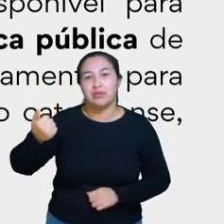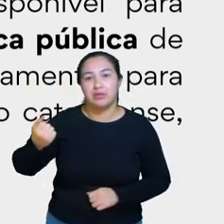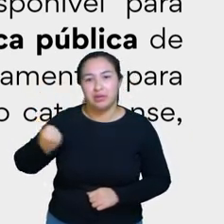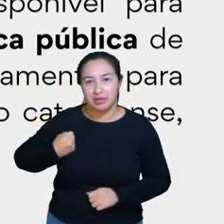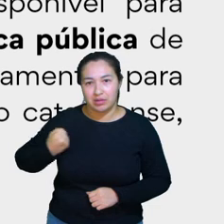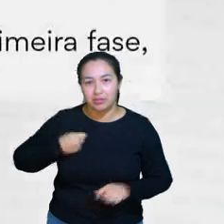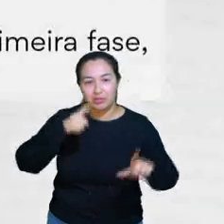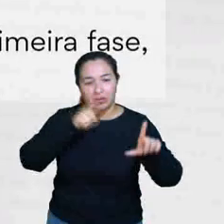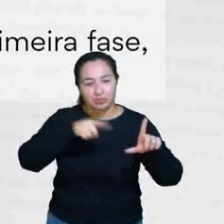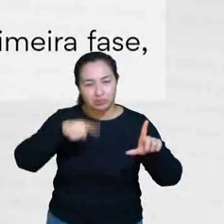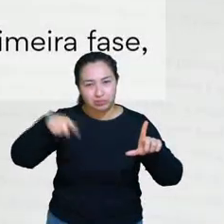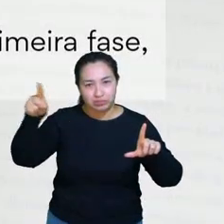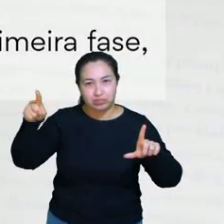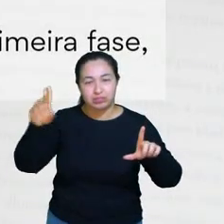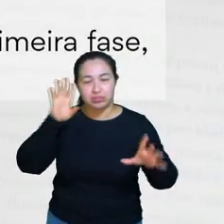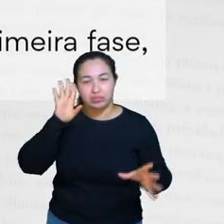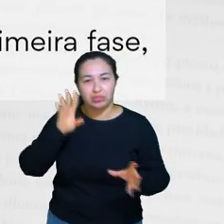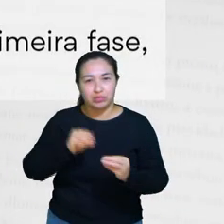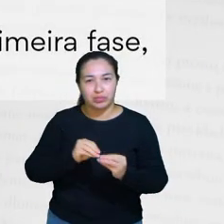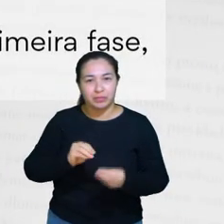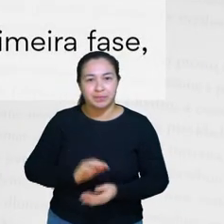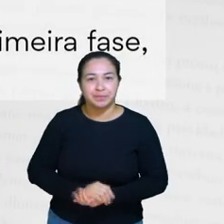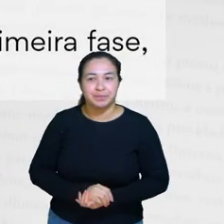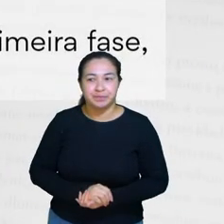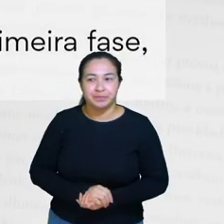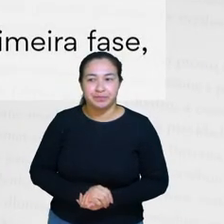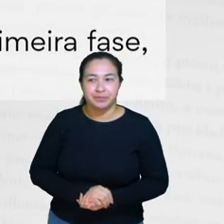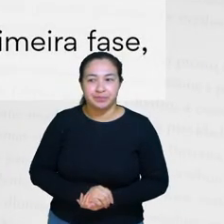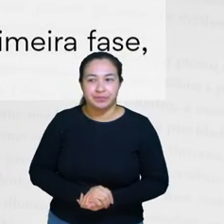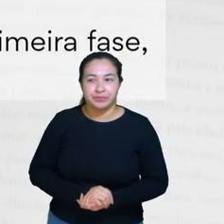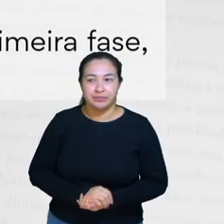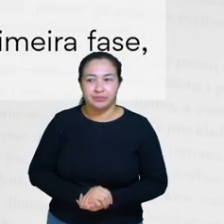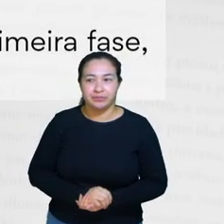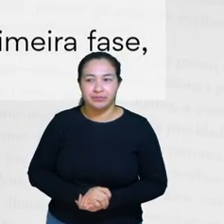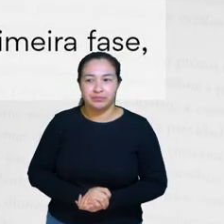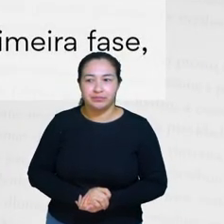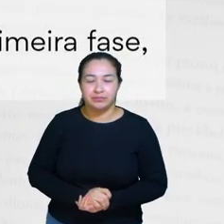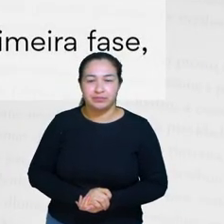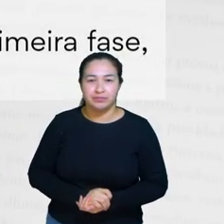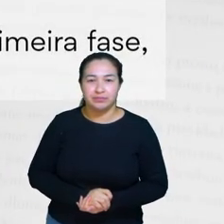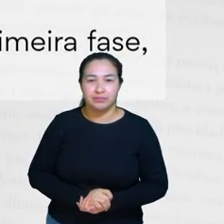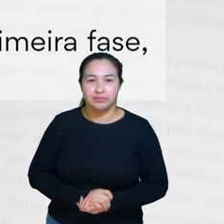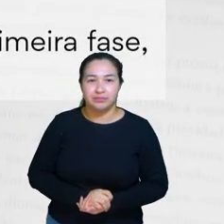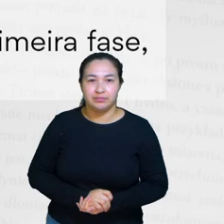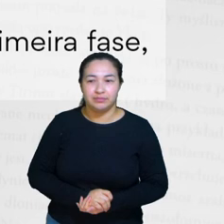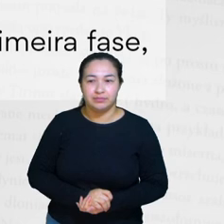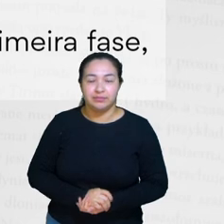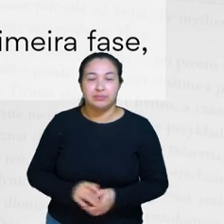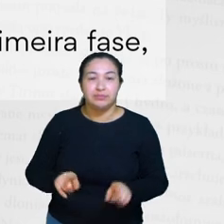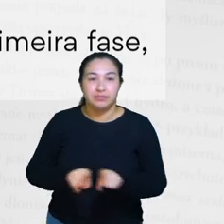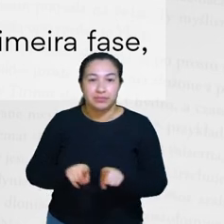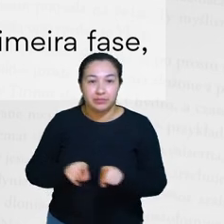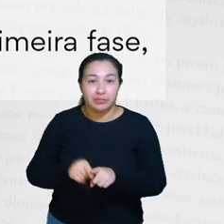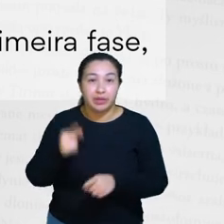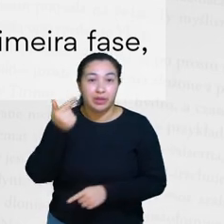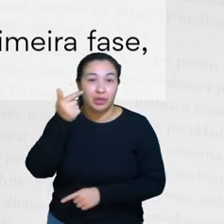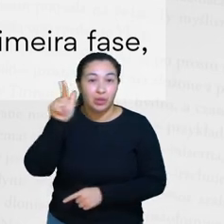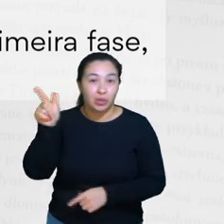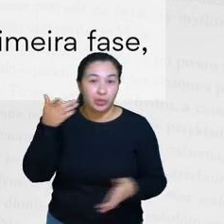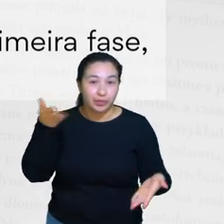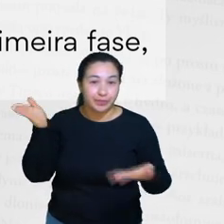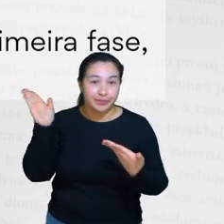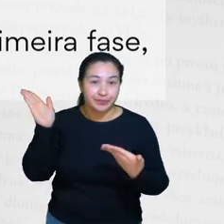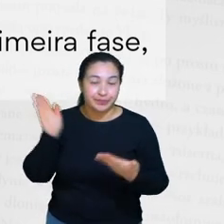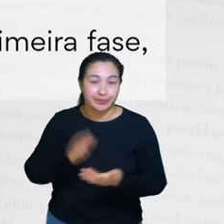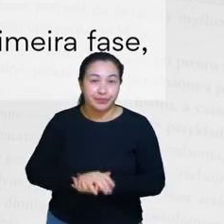dispensar isso Ah também a outra questão que está posta é a questão aqui das da